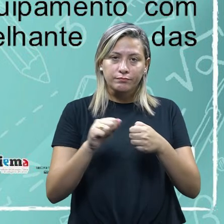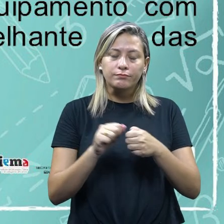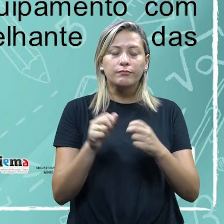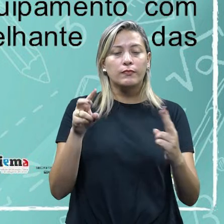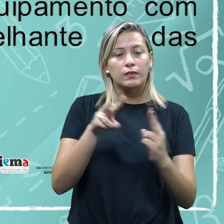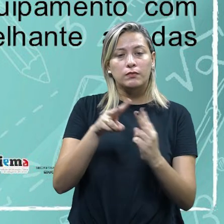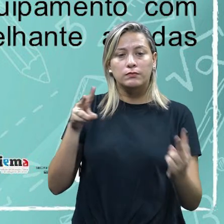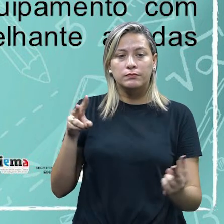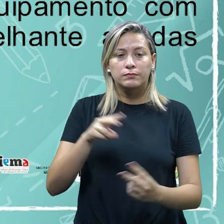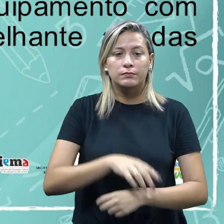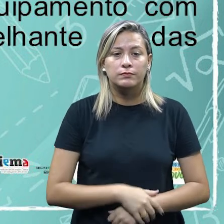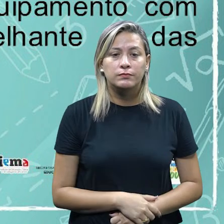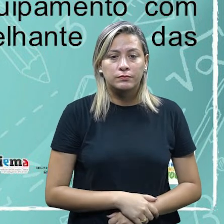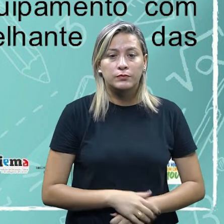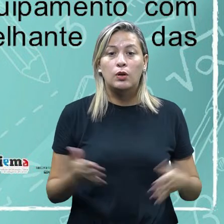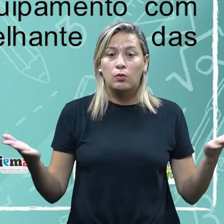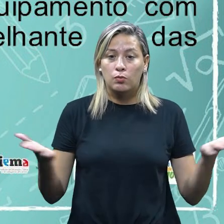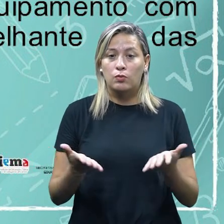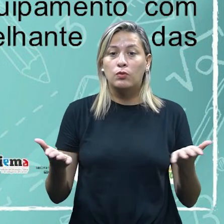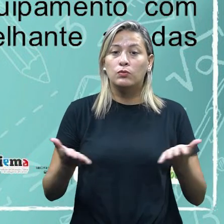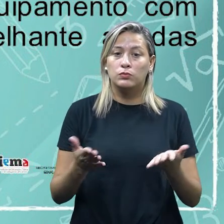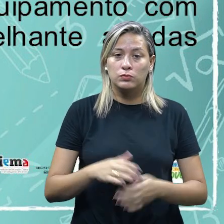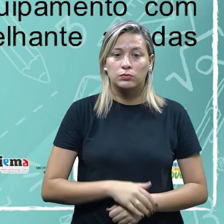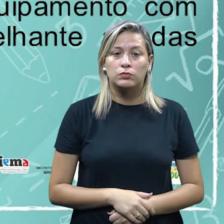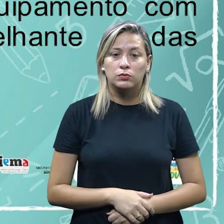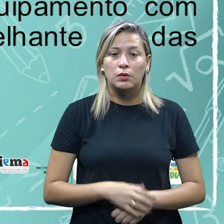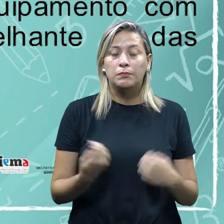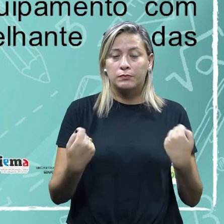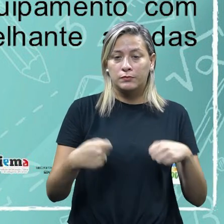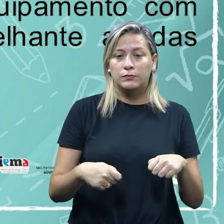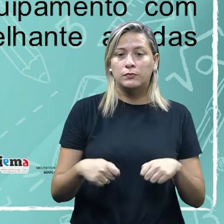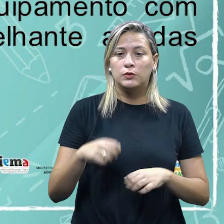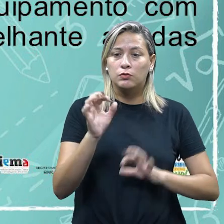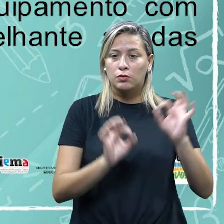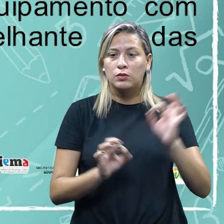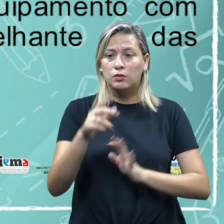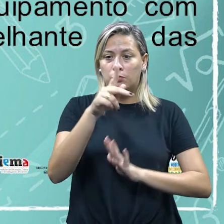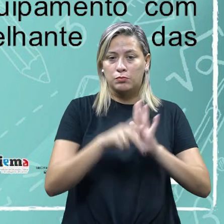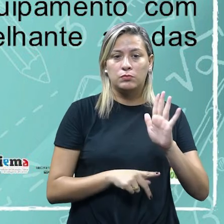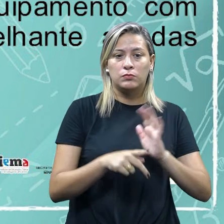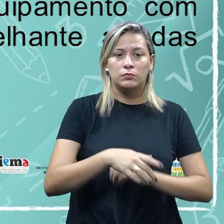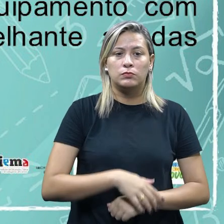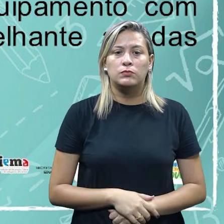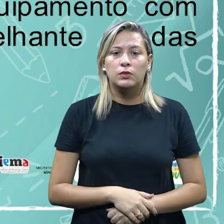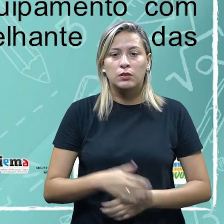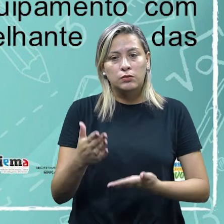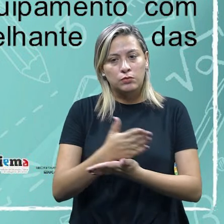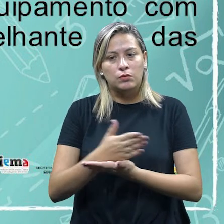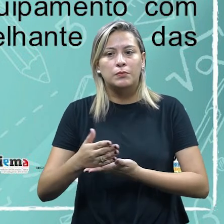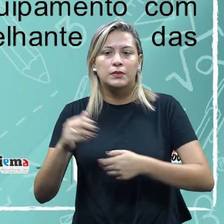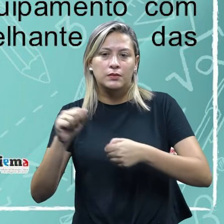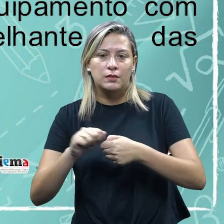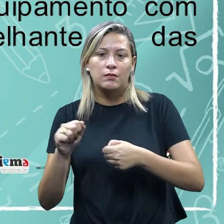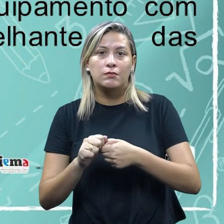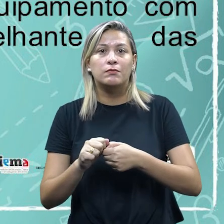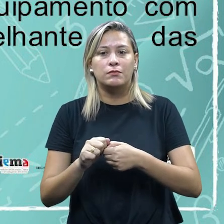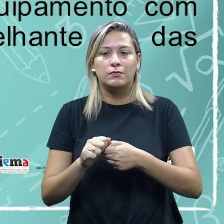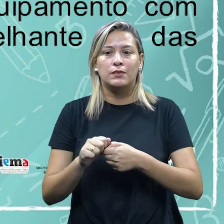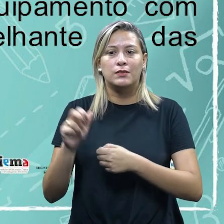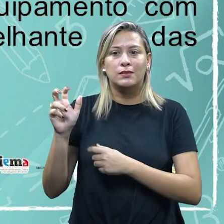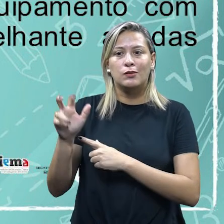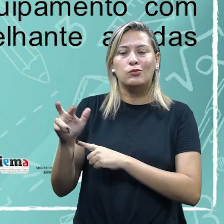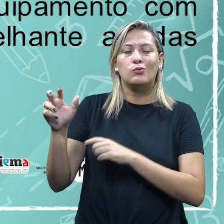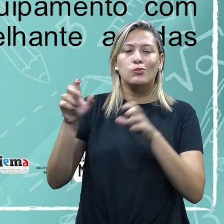finalizar o projeto de um componente e já iniciar sua fabricação apenas com um comando no computador. O projeto digital é convertido em